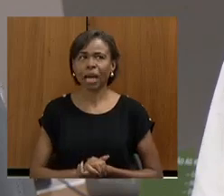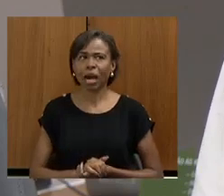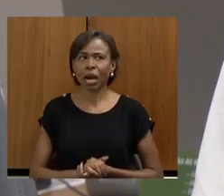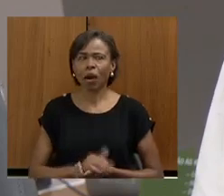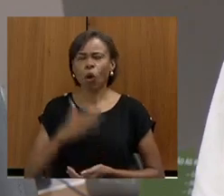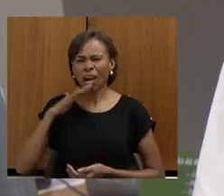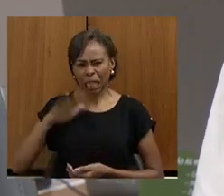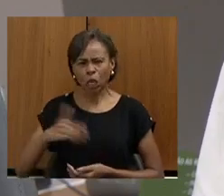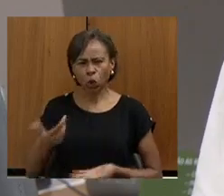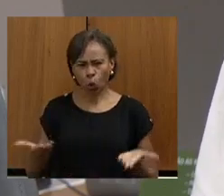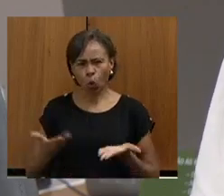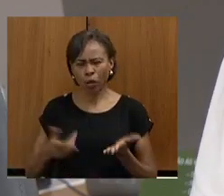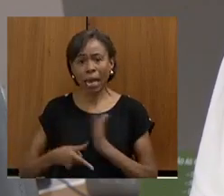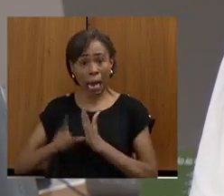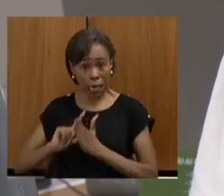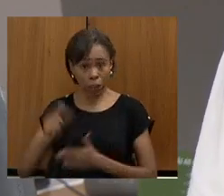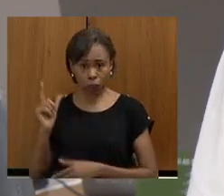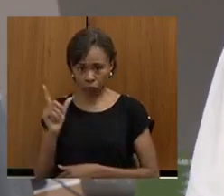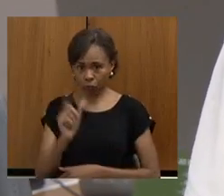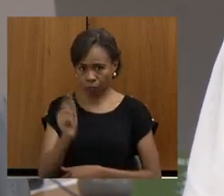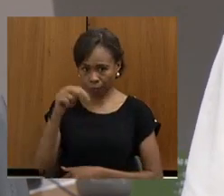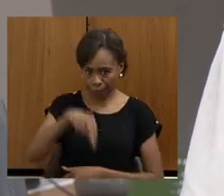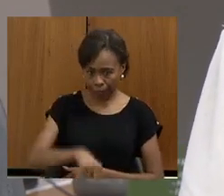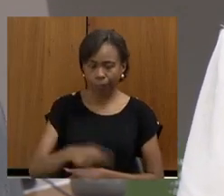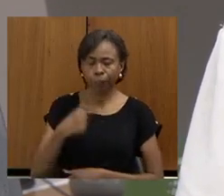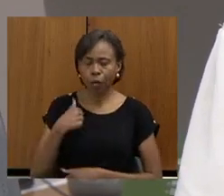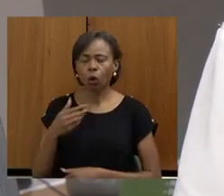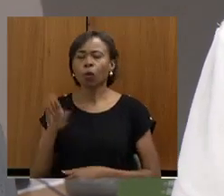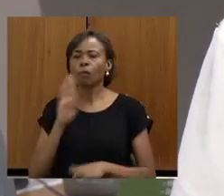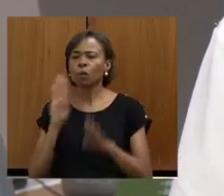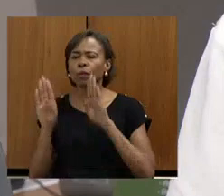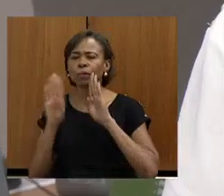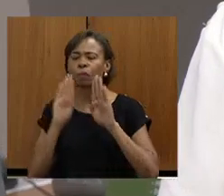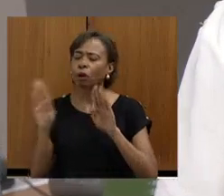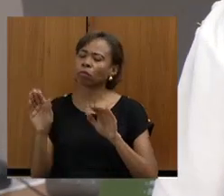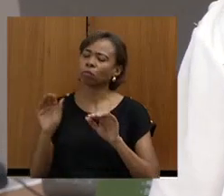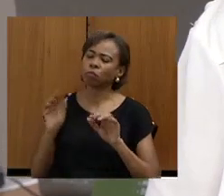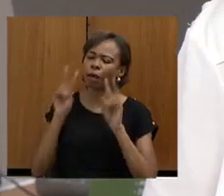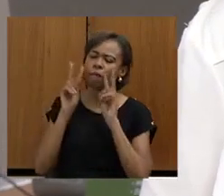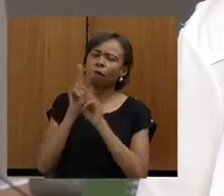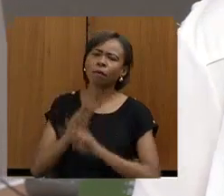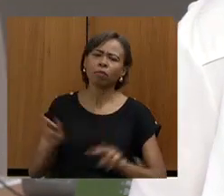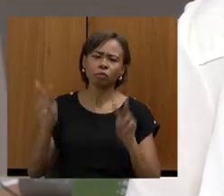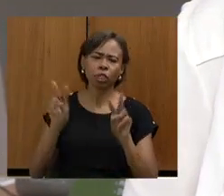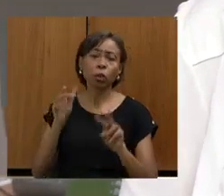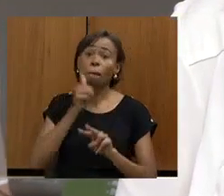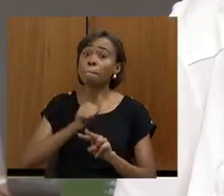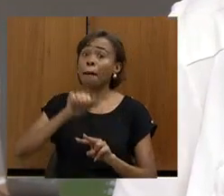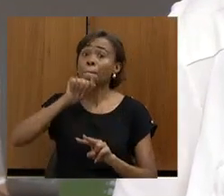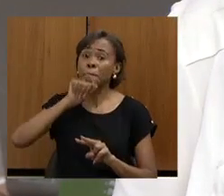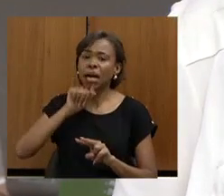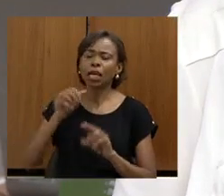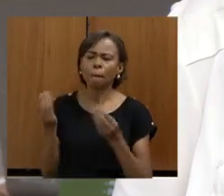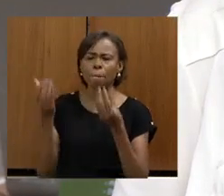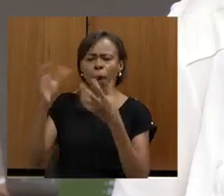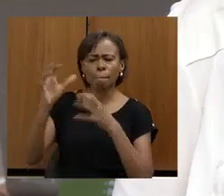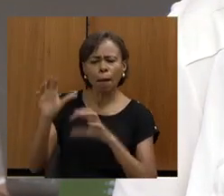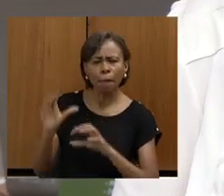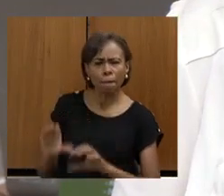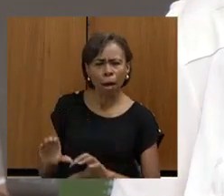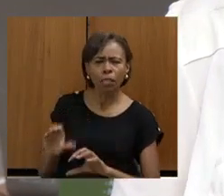à tarde, estava abrindo o Facebook e vendo postagens antigas de uma mãe que aqui se encontra presente,